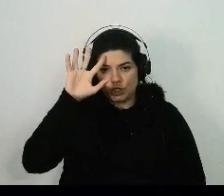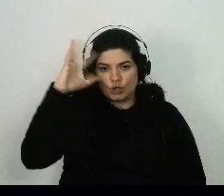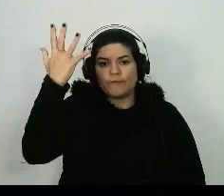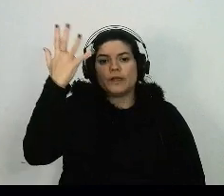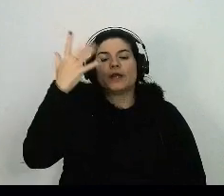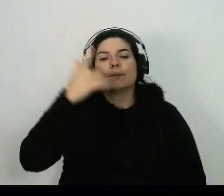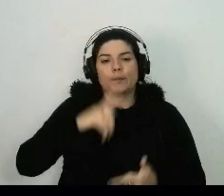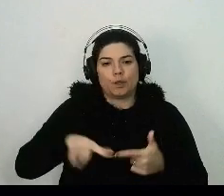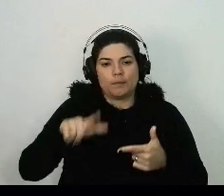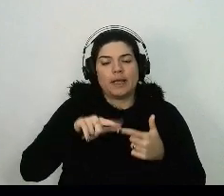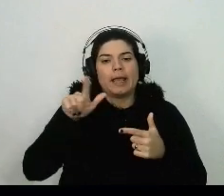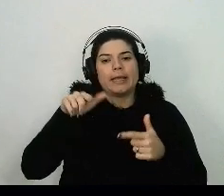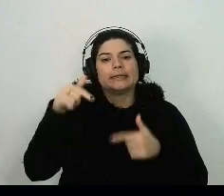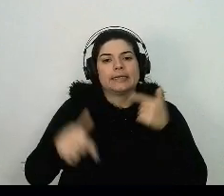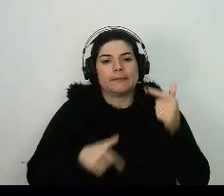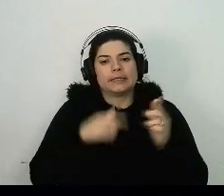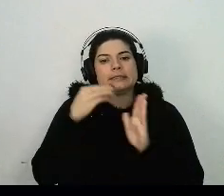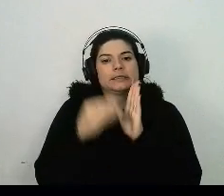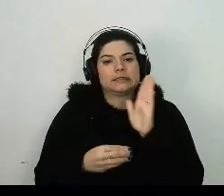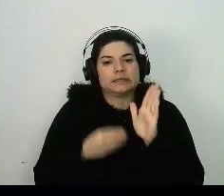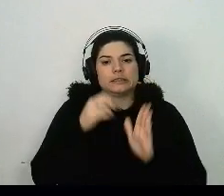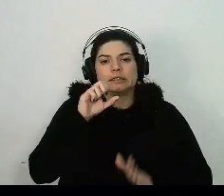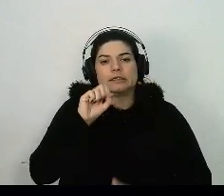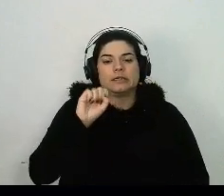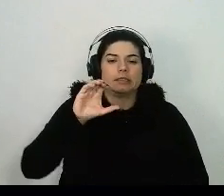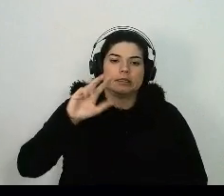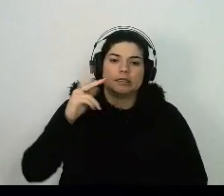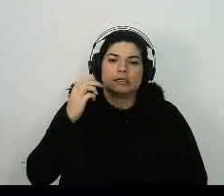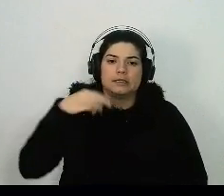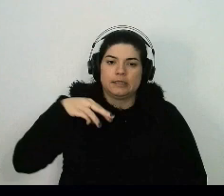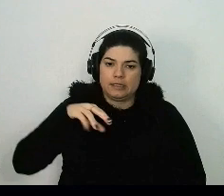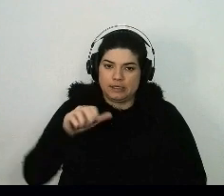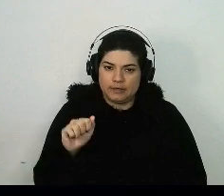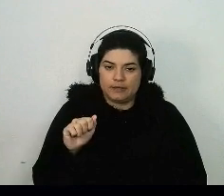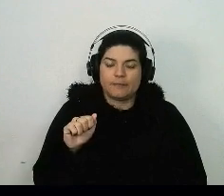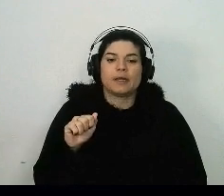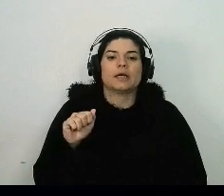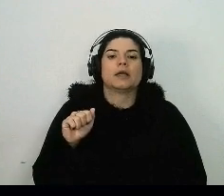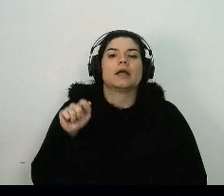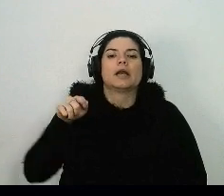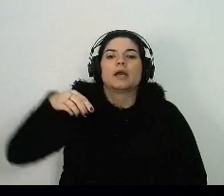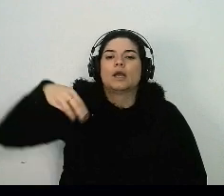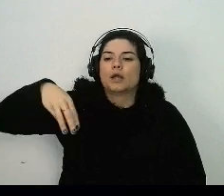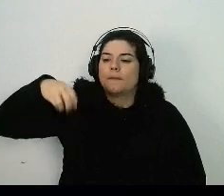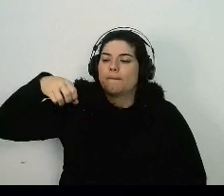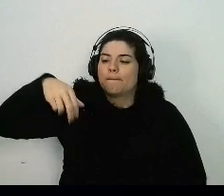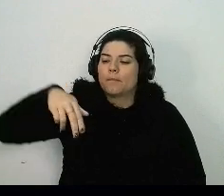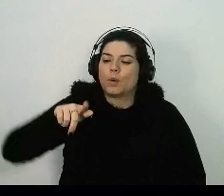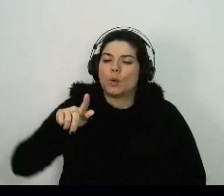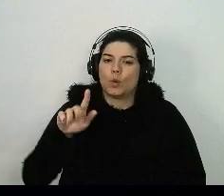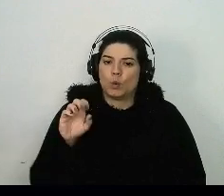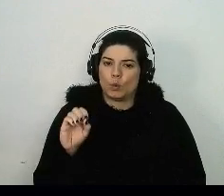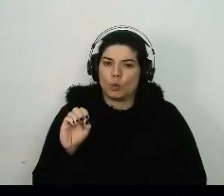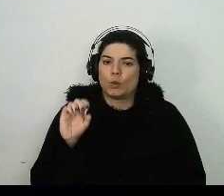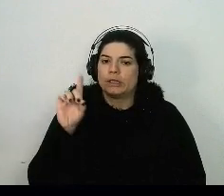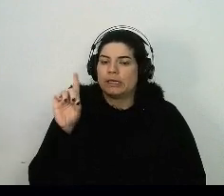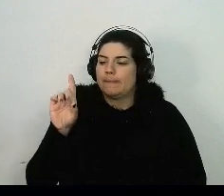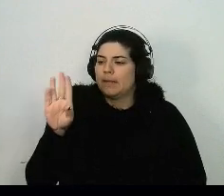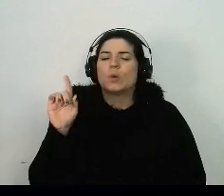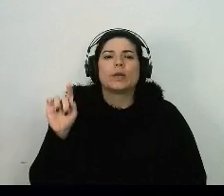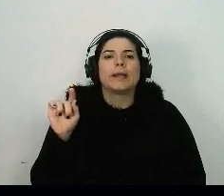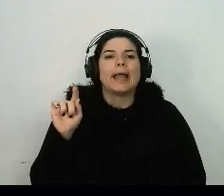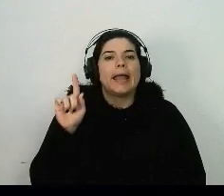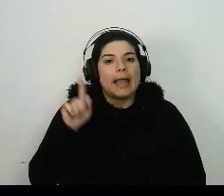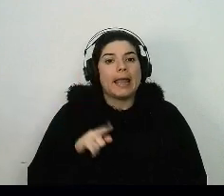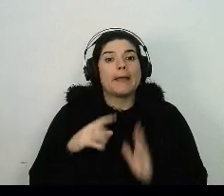trabalhando com o design de esquema do MongoDB. Para quem não conhece o MongoDB é um banco de dados do tipo documental da